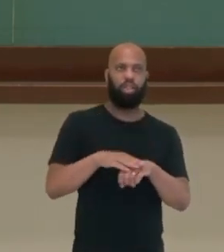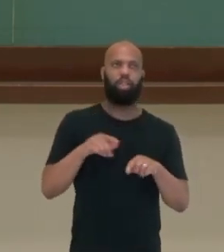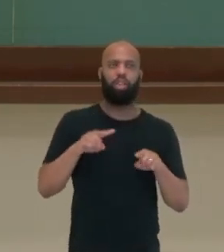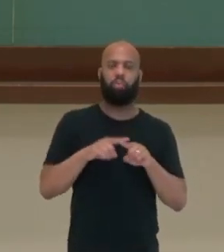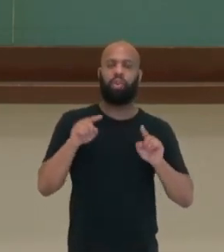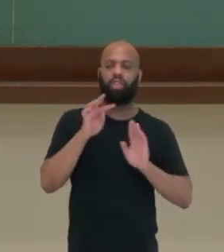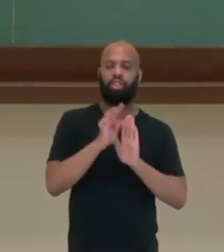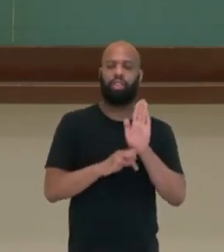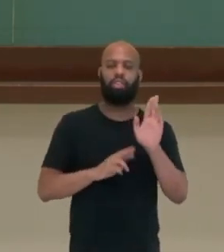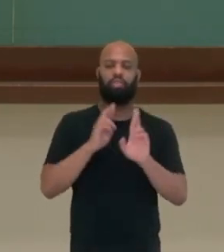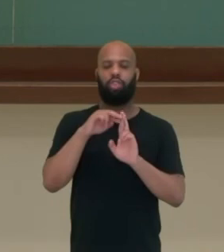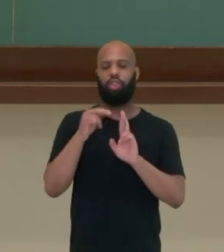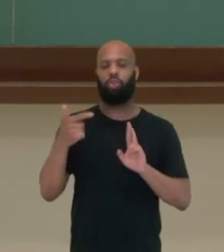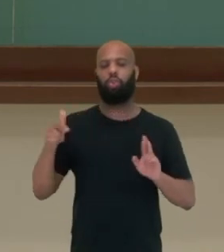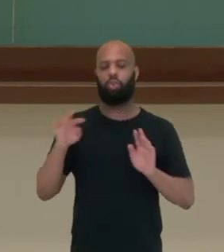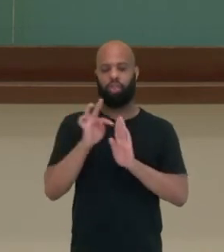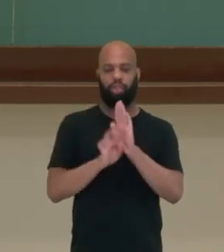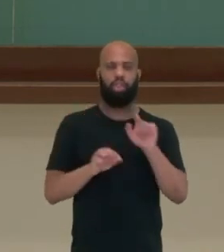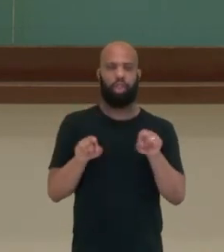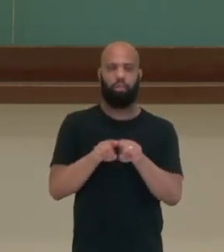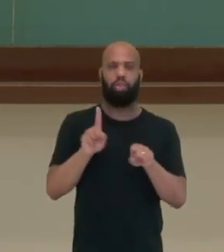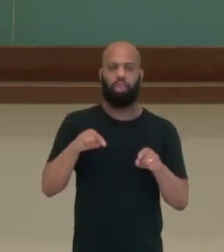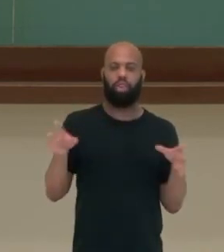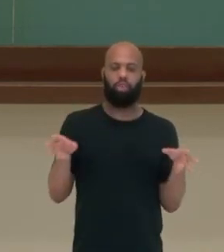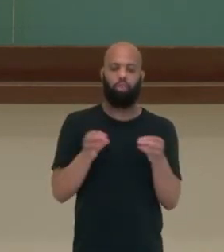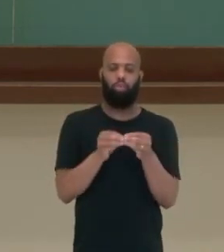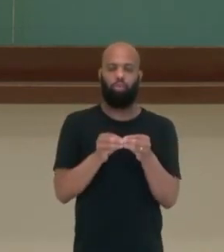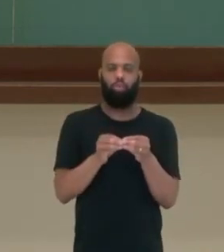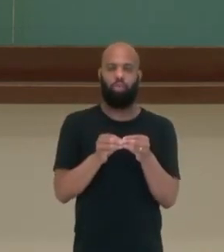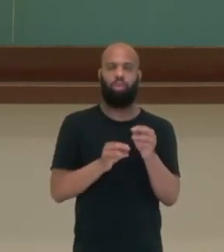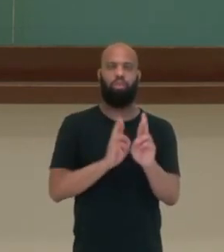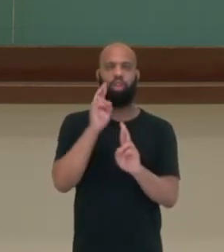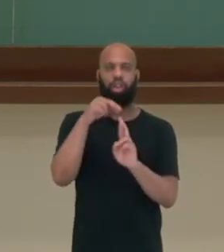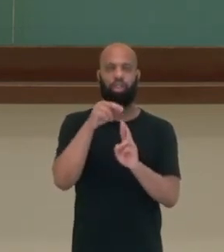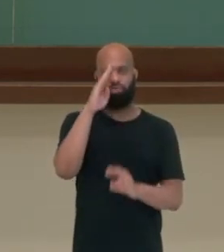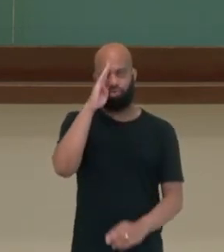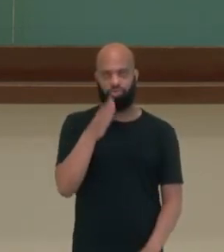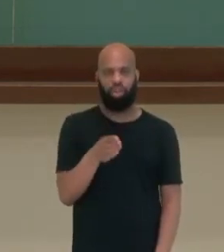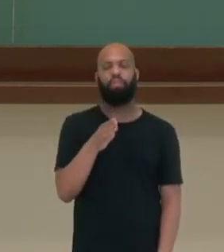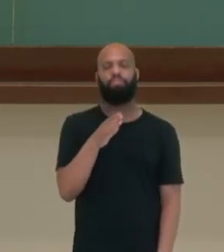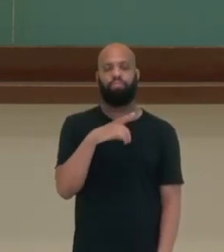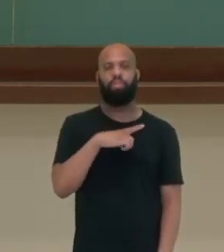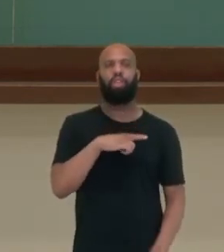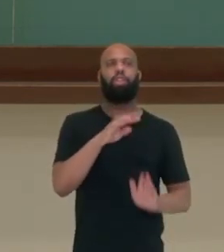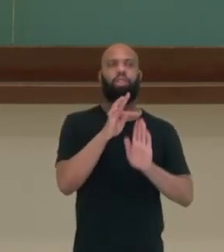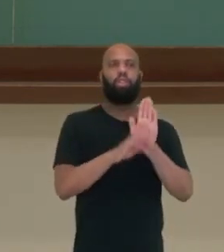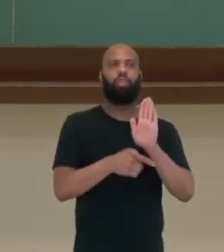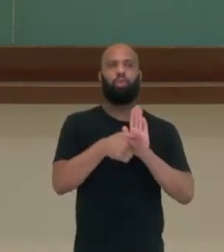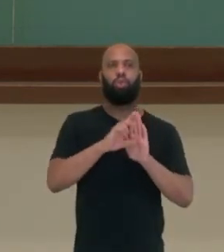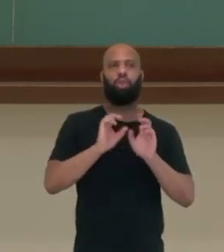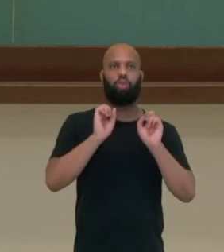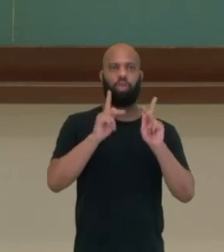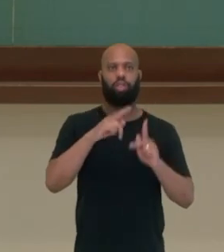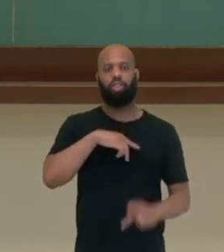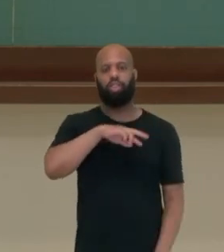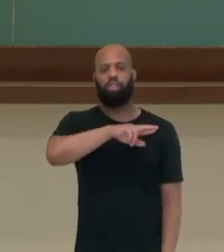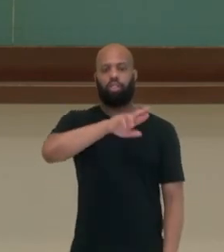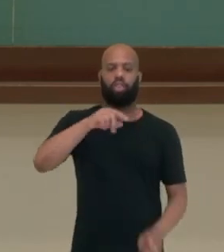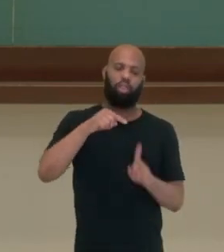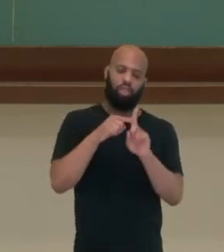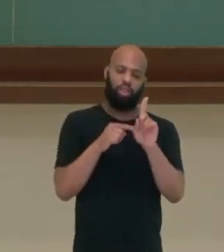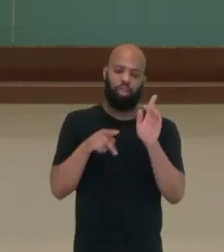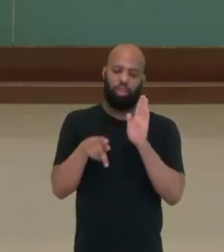texto referente ao outro. É um resumo, fazendo referências diretamente ao texto anterior. Então, há vários